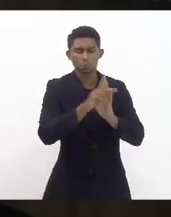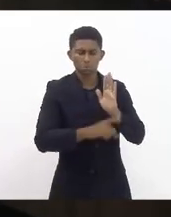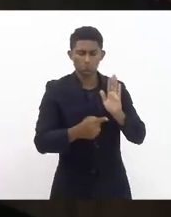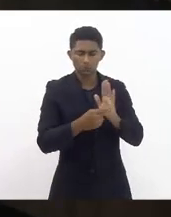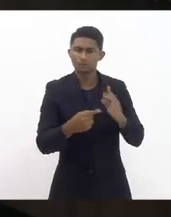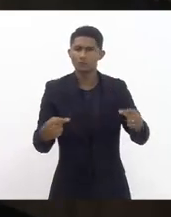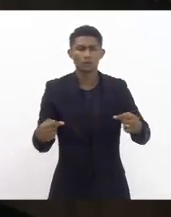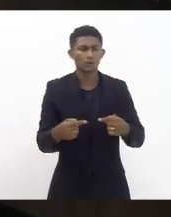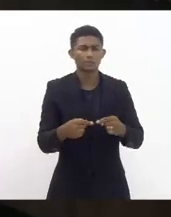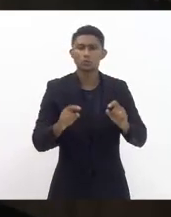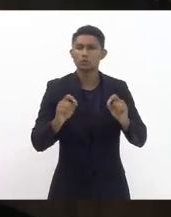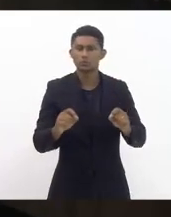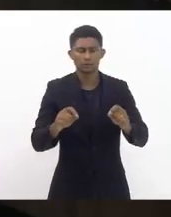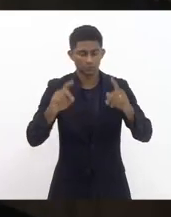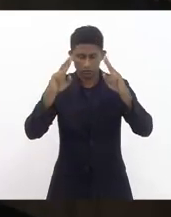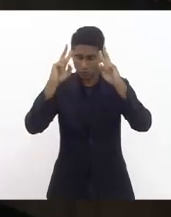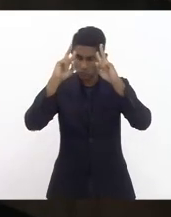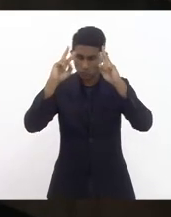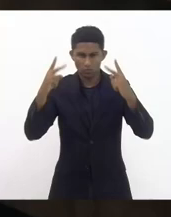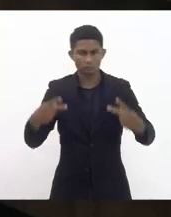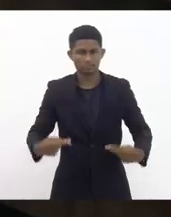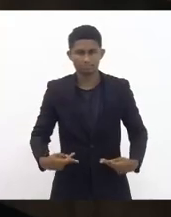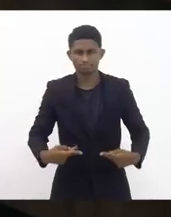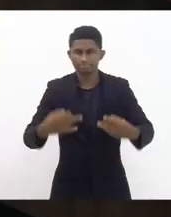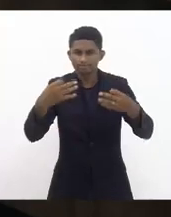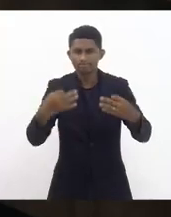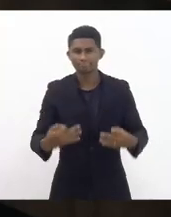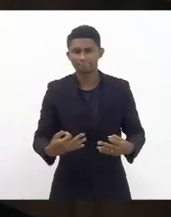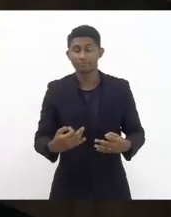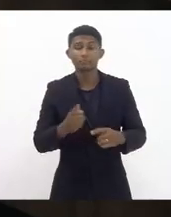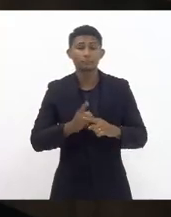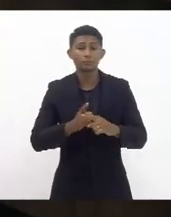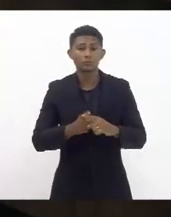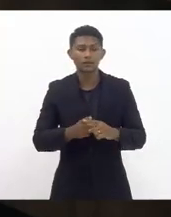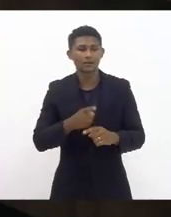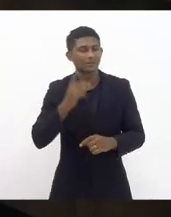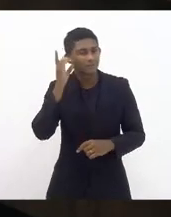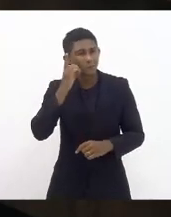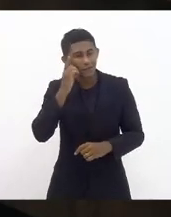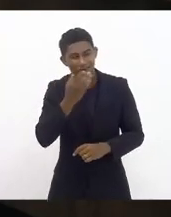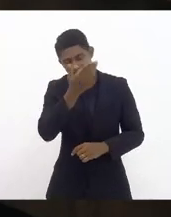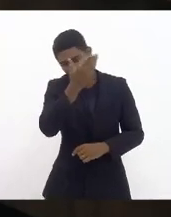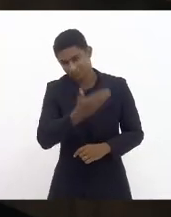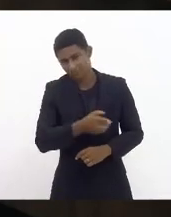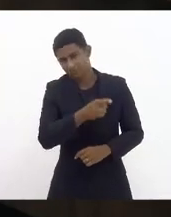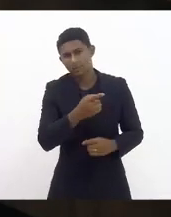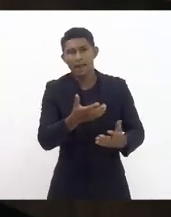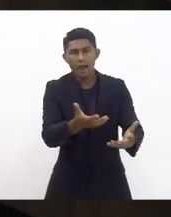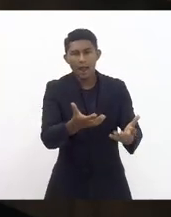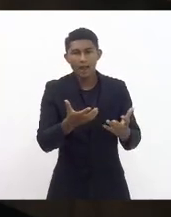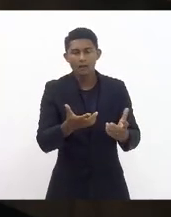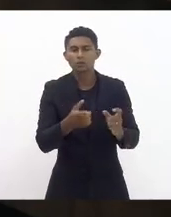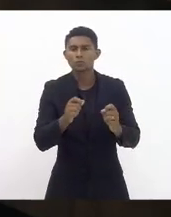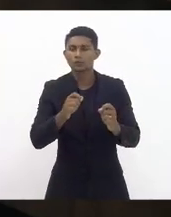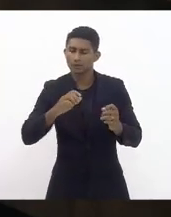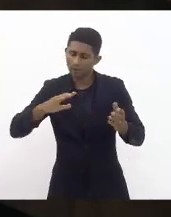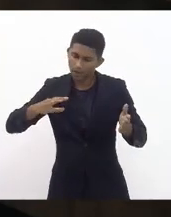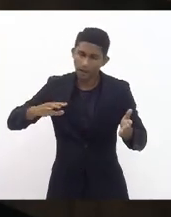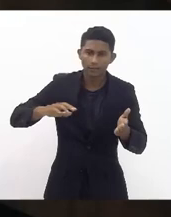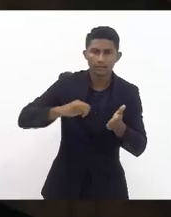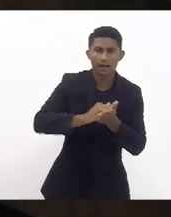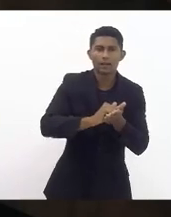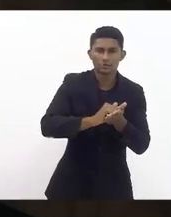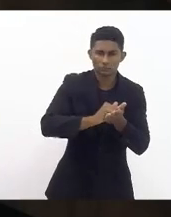humanitário, porque ela deseja que seja criada a implantação do cadastro estadual